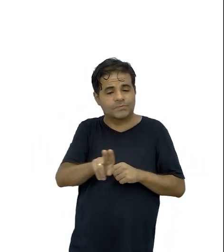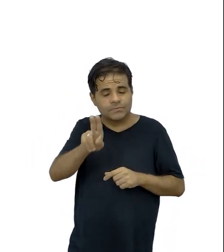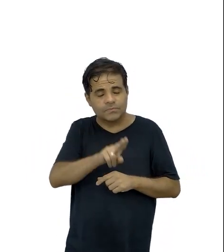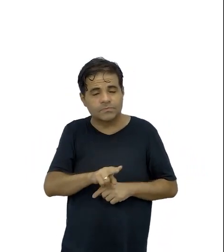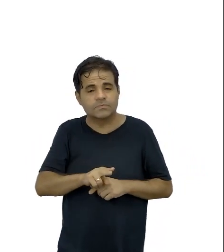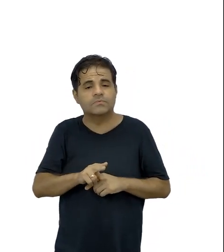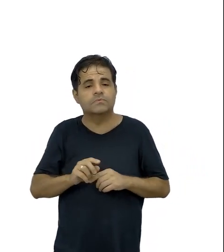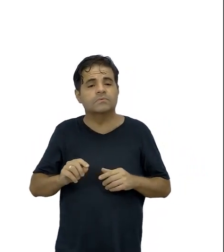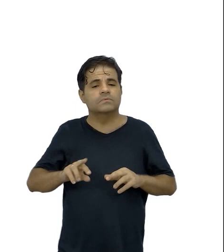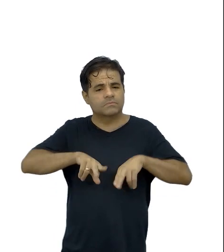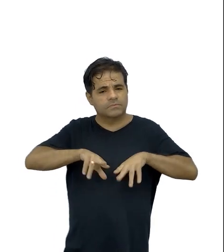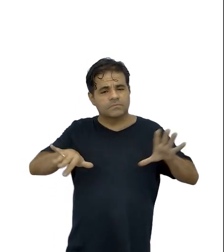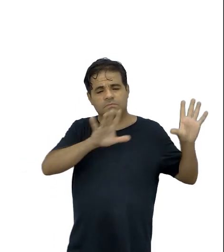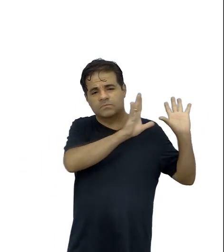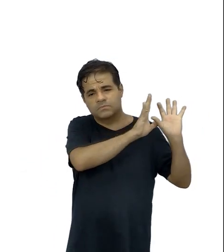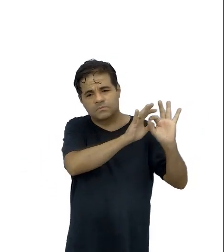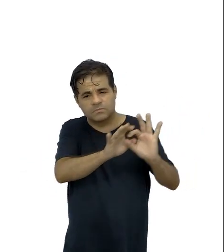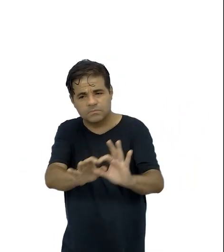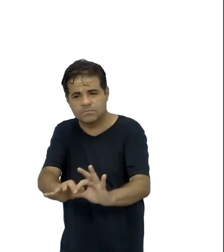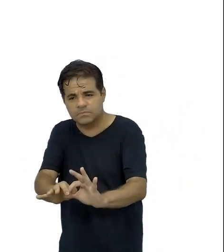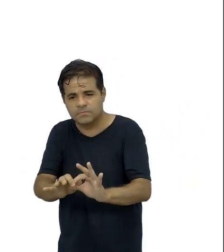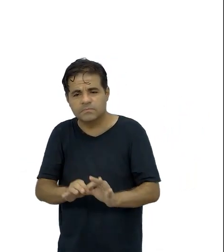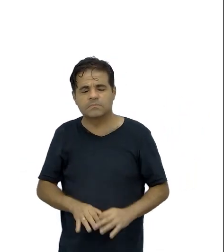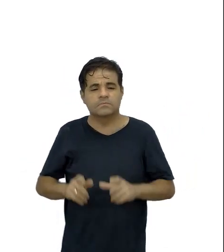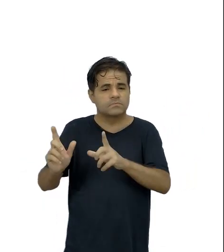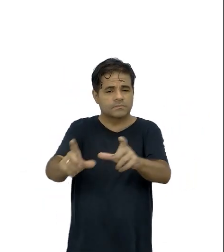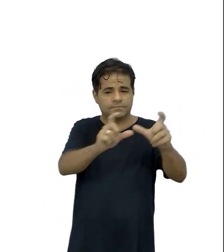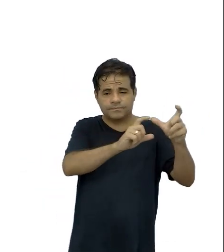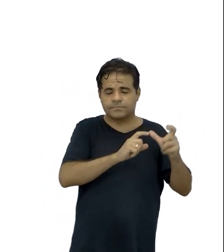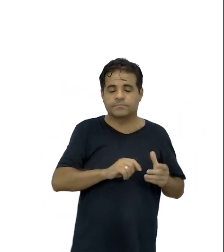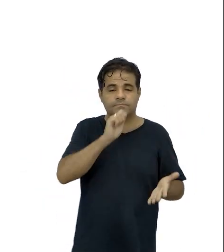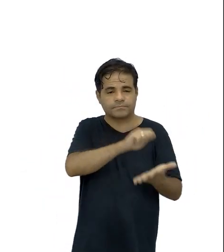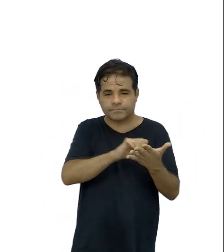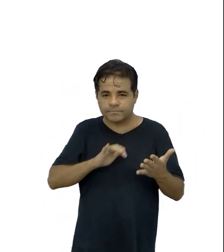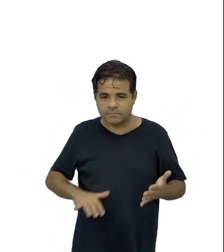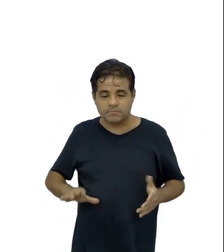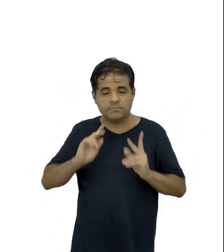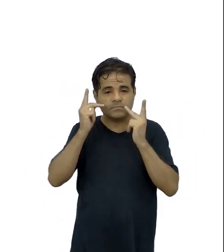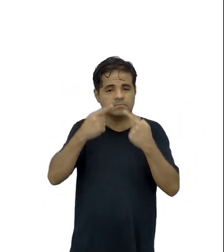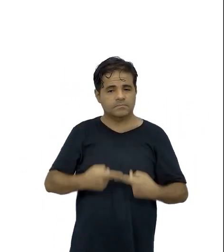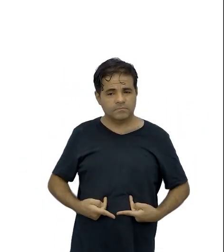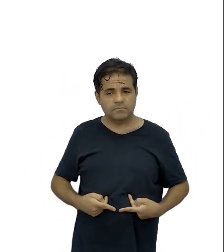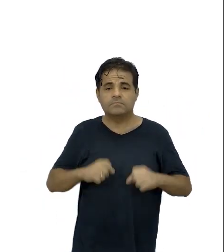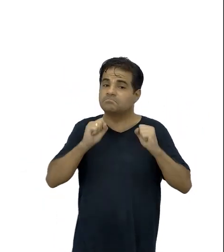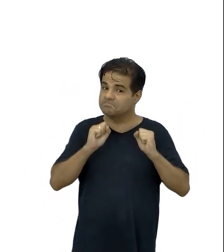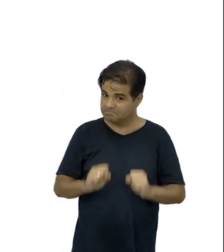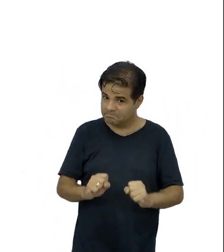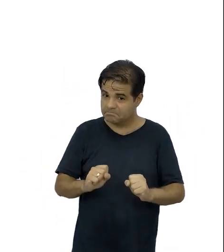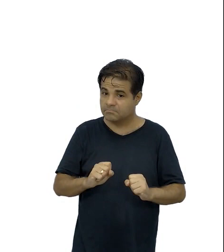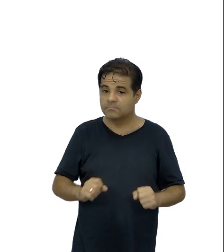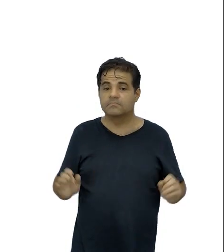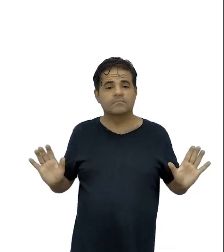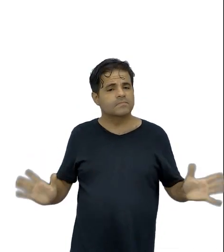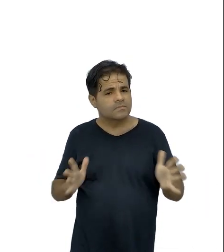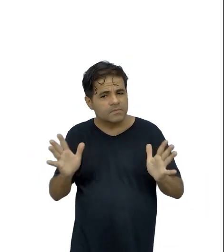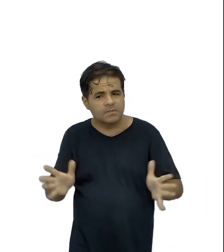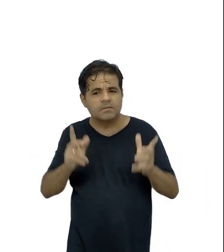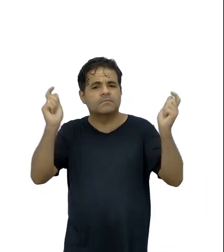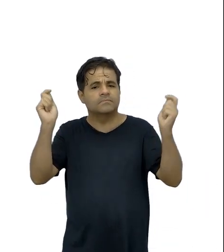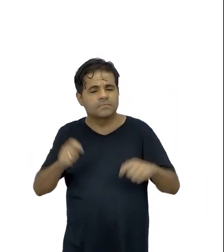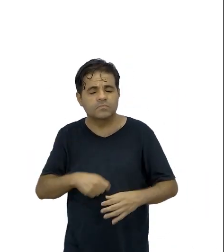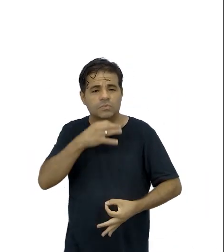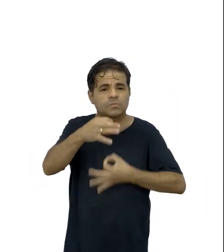língua em diferentes contextos, em diferentes campos da atividade humana, pode promover a capacidade